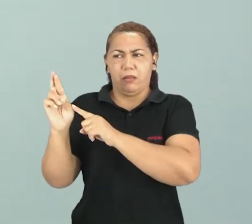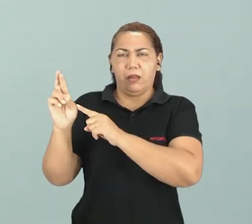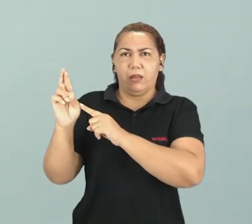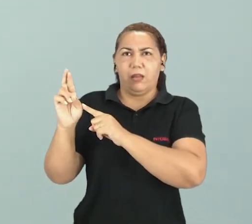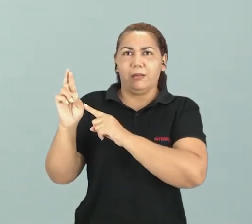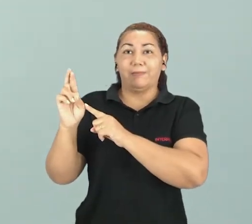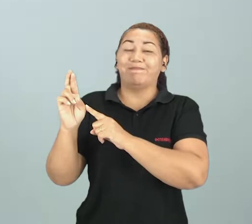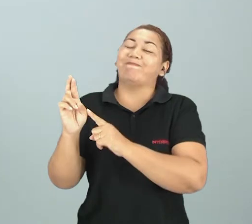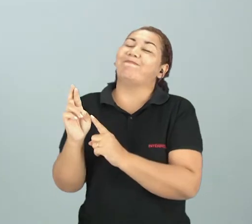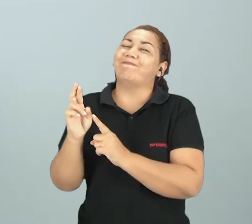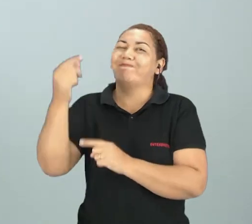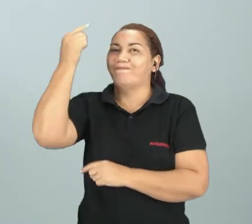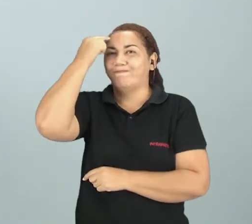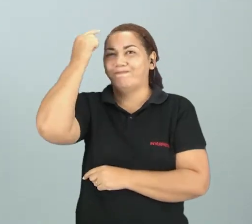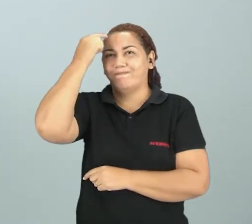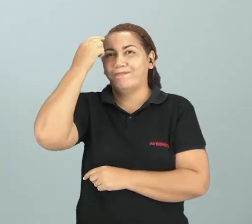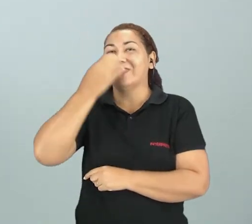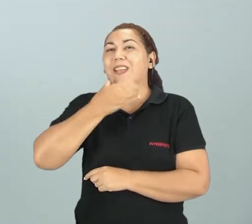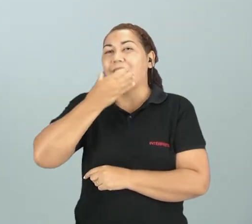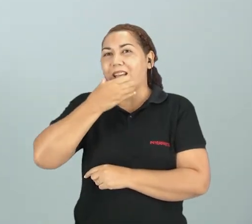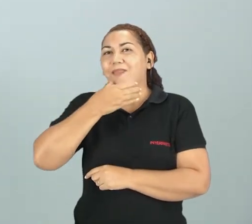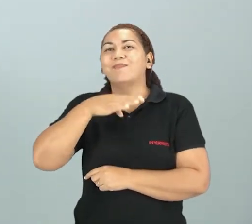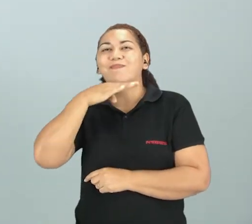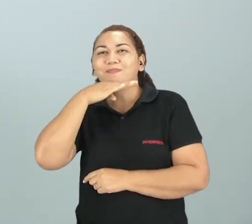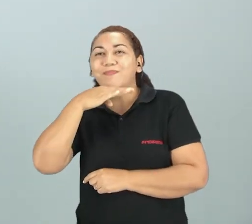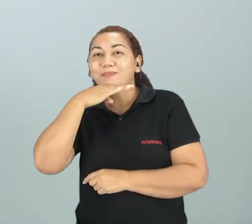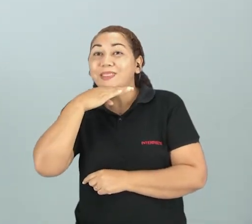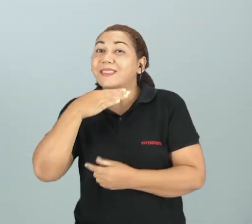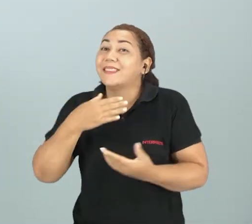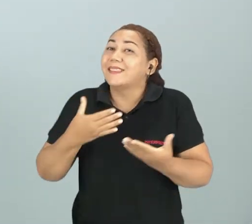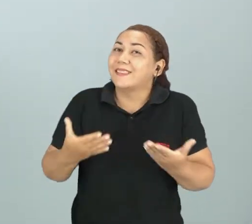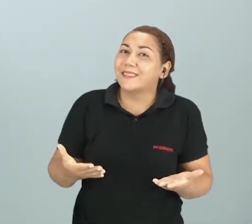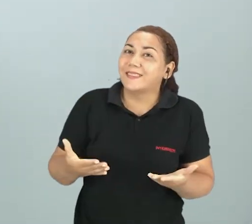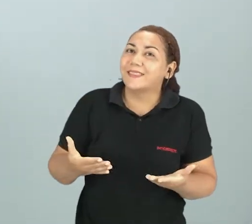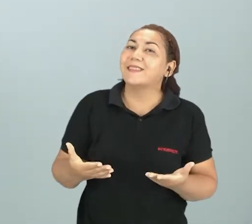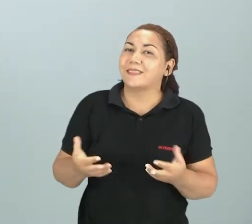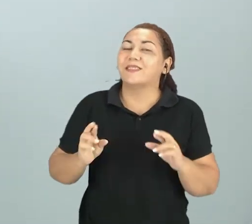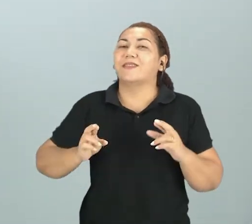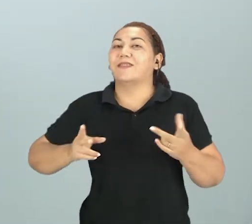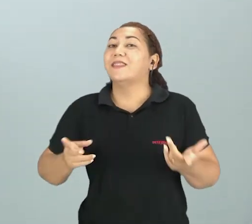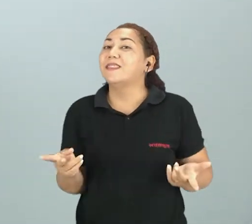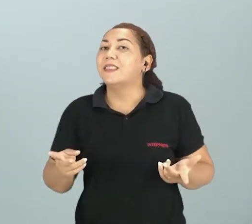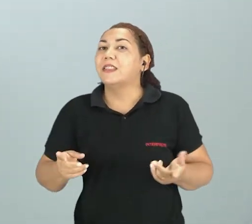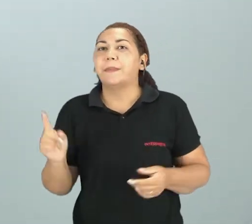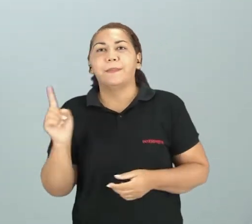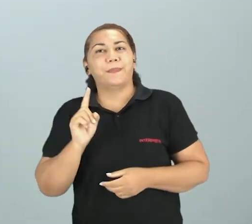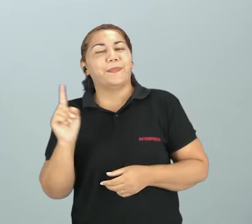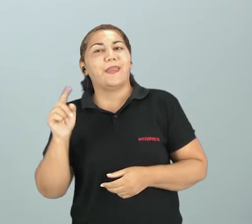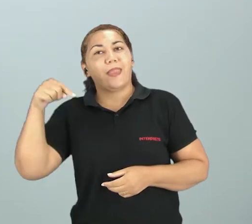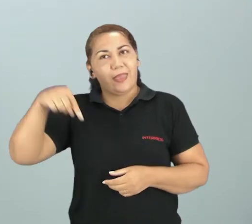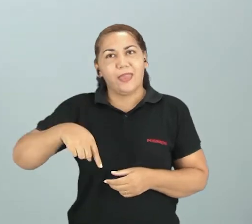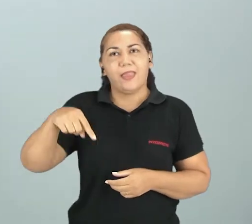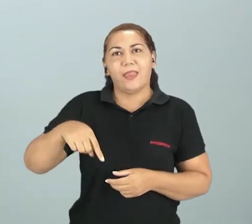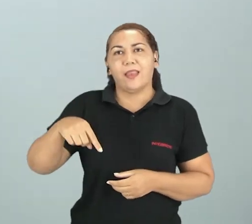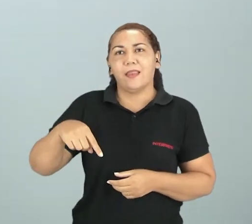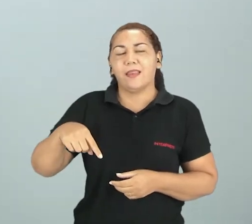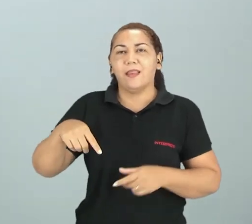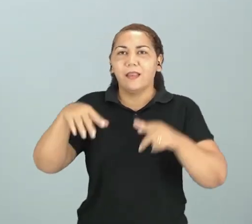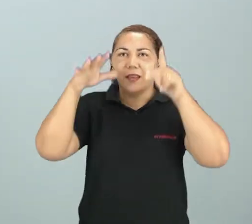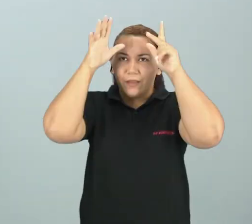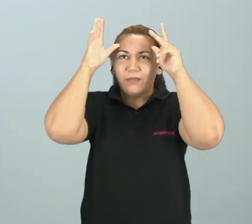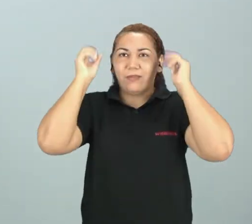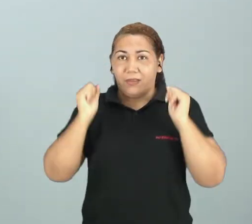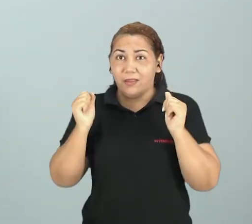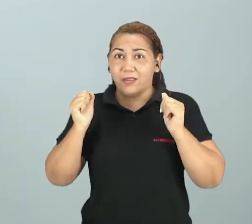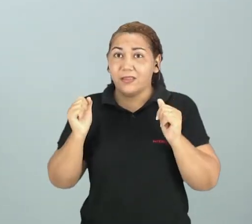tá? E para nós aqui, mangá, a gente usa muito mangá, né? Que é zombar, zoar alguém. Então, esses termos, às vezes, quando a gente usa de